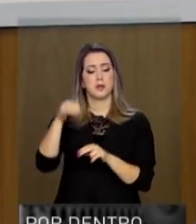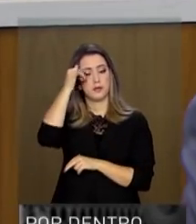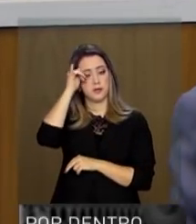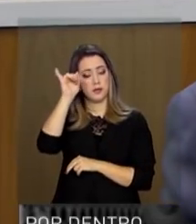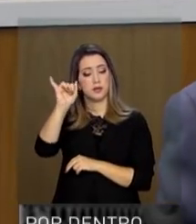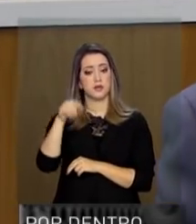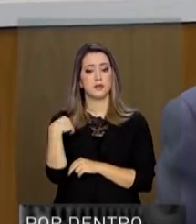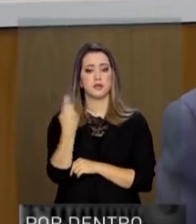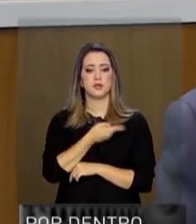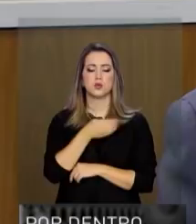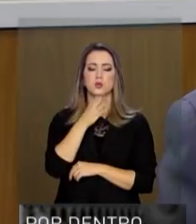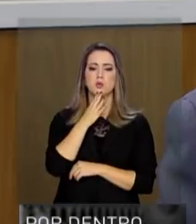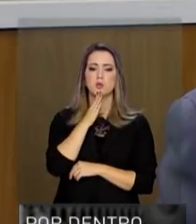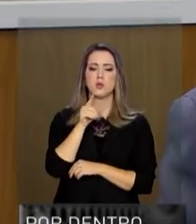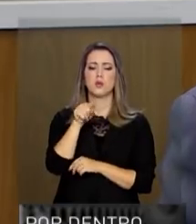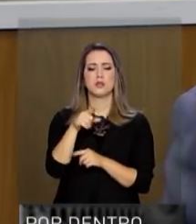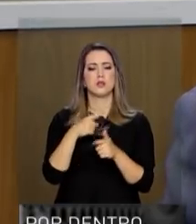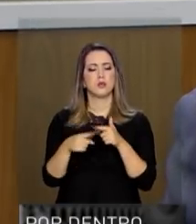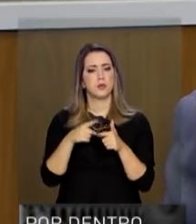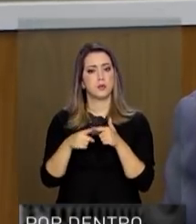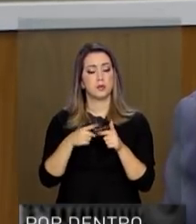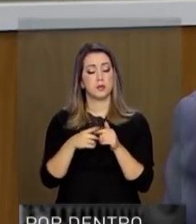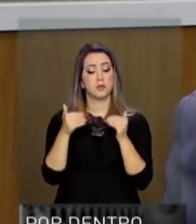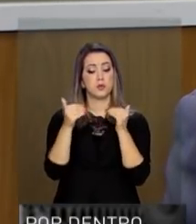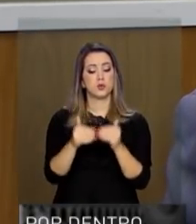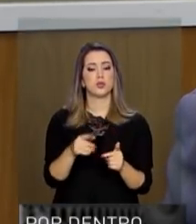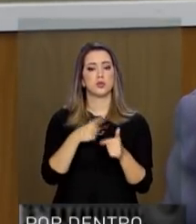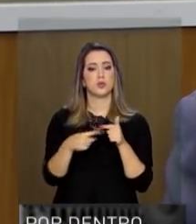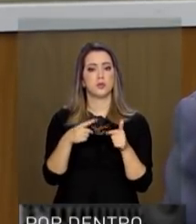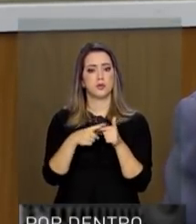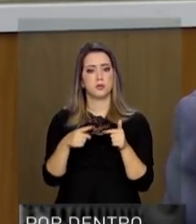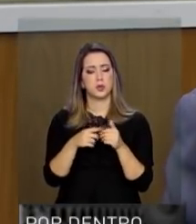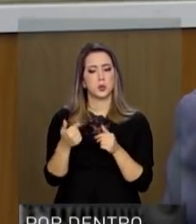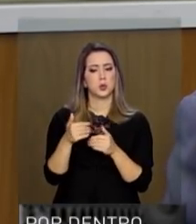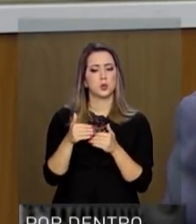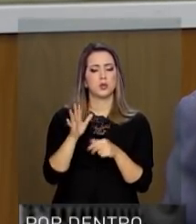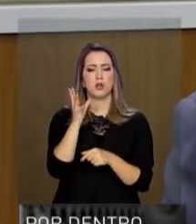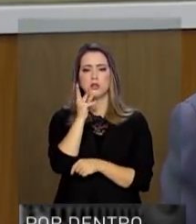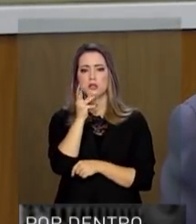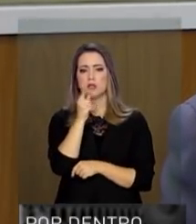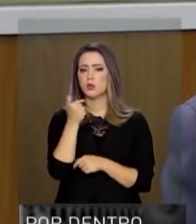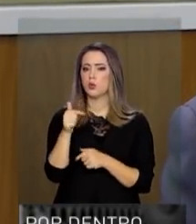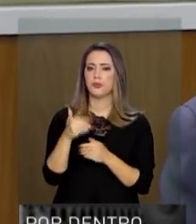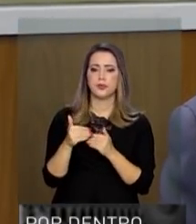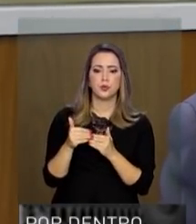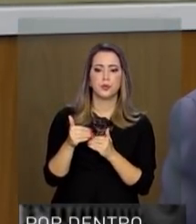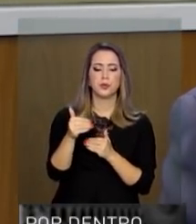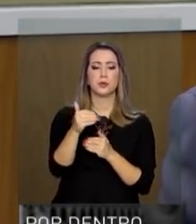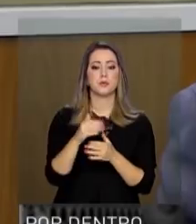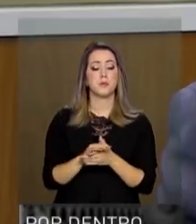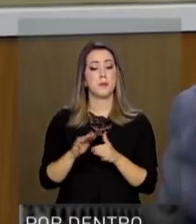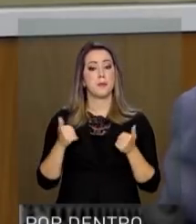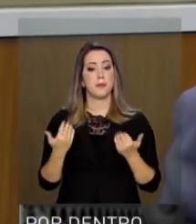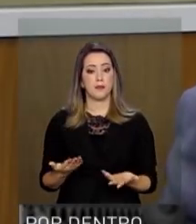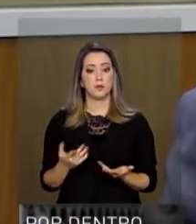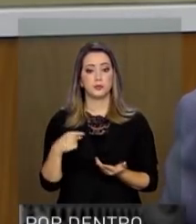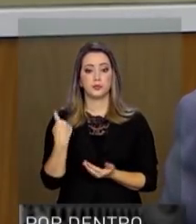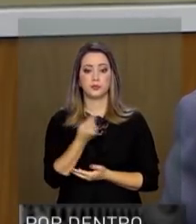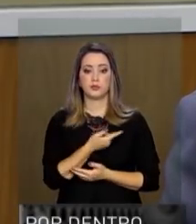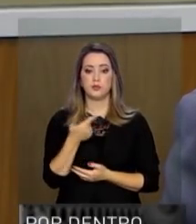A gente está reconhecendo a existência do problema, enfrentando o problema, não procrastinando, não empurrando com a barriga. Então, a